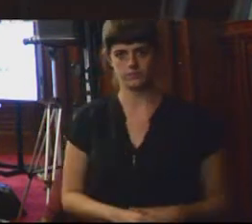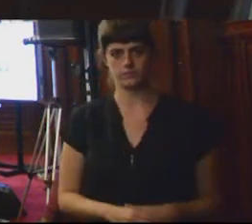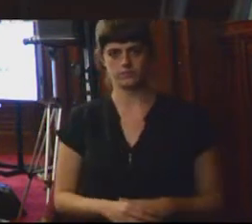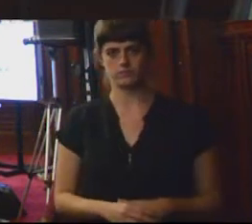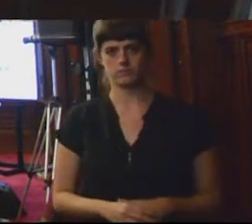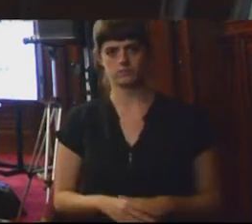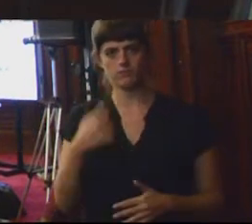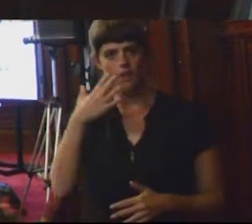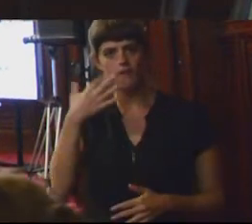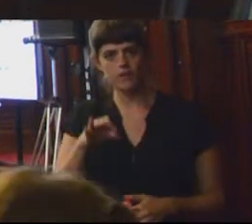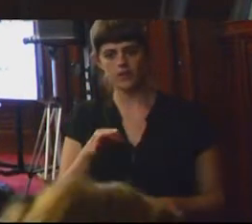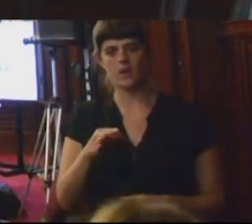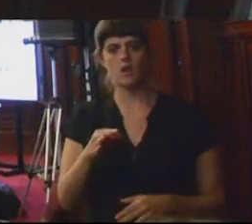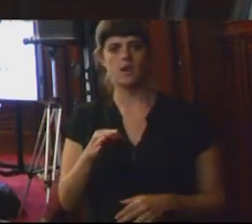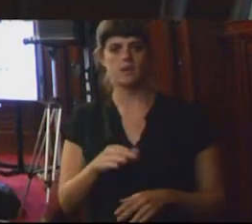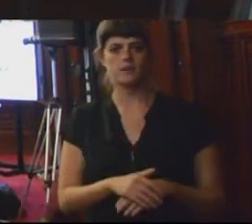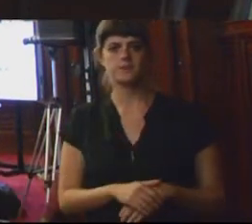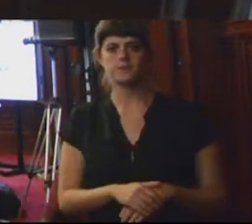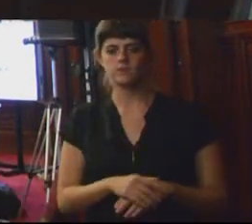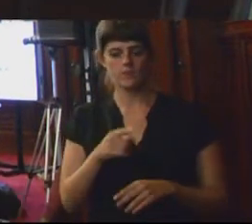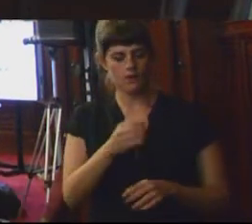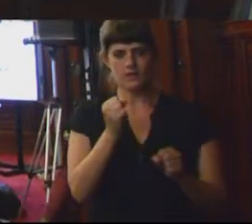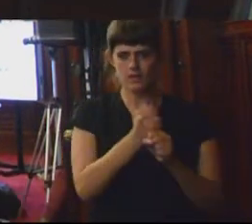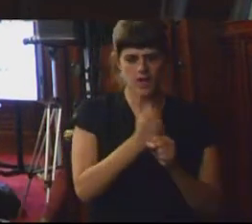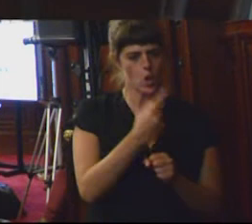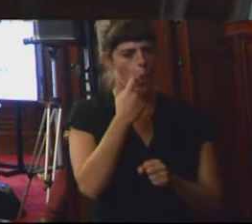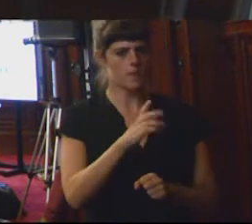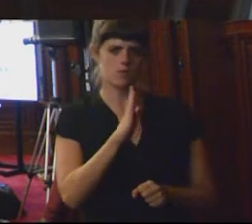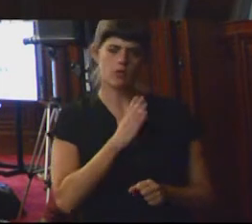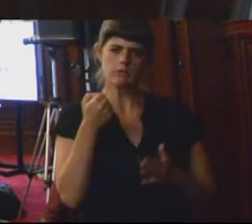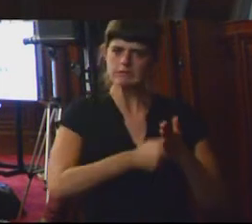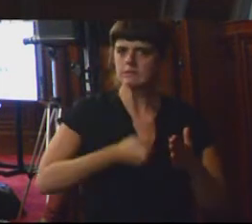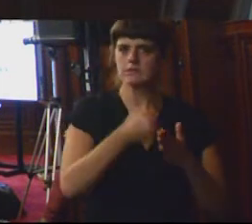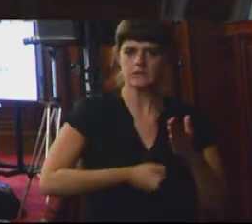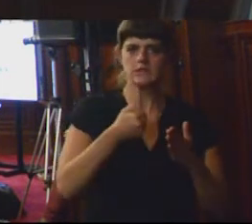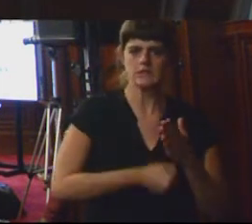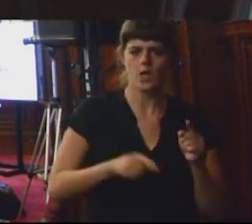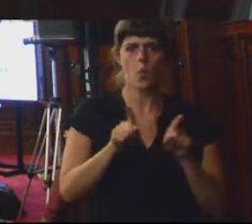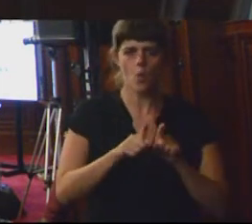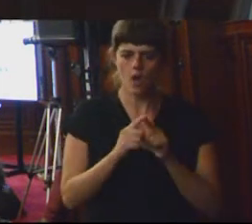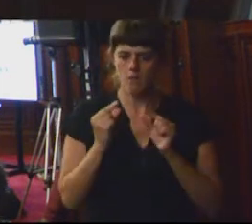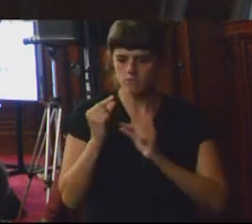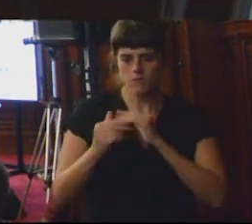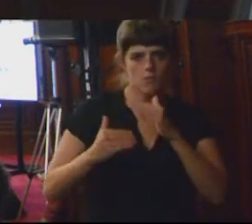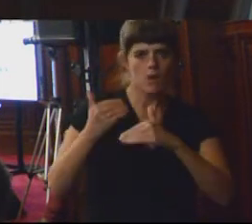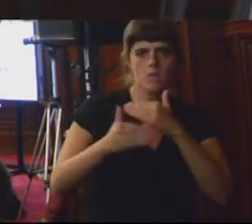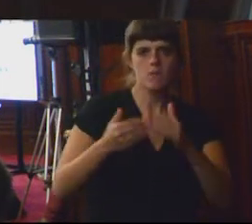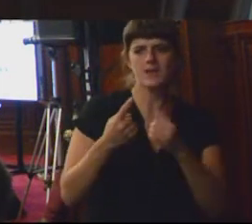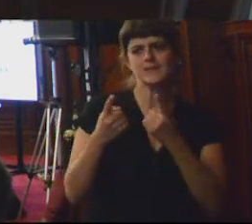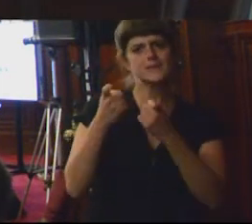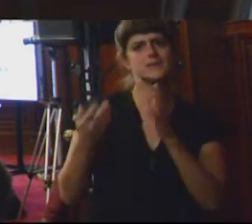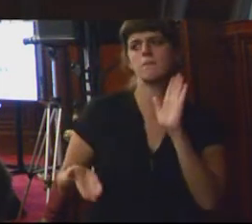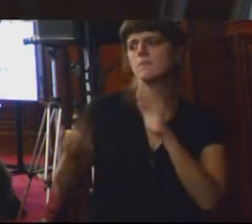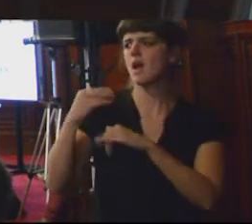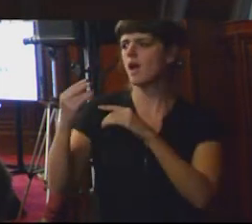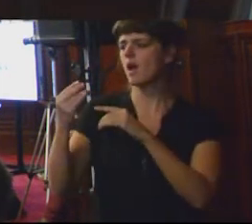Apesar da enérgica resistência dos trabalhadores e das trabalhadoras, é cada vez mais necessária a intervenção de